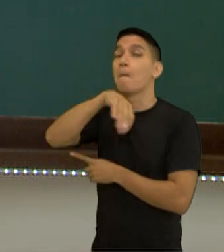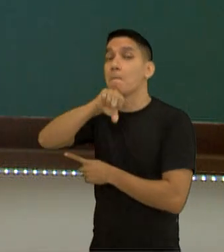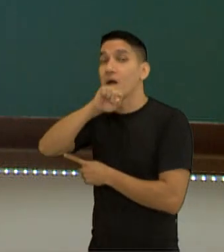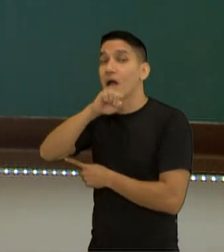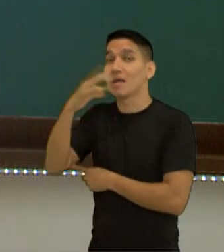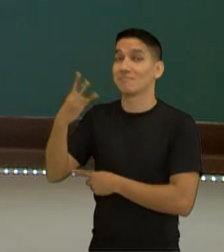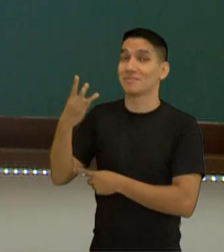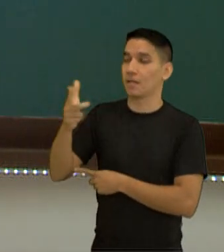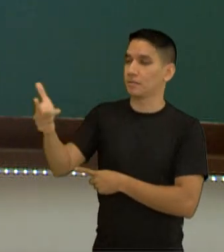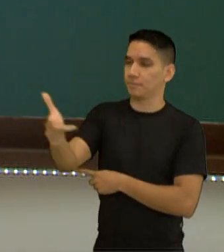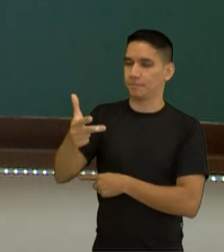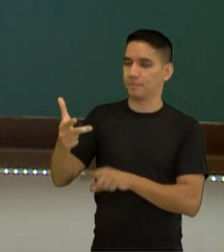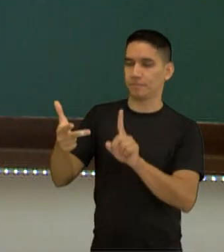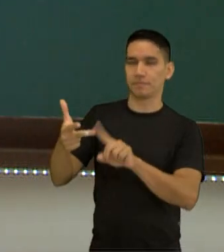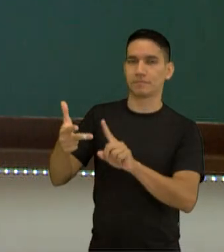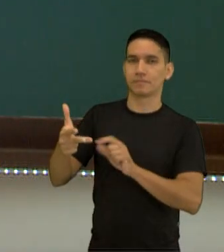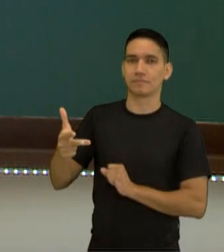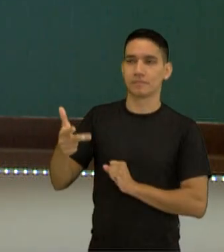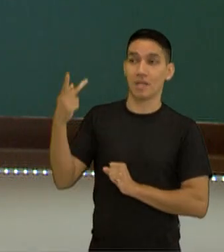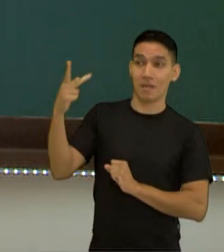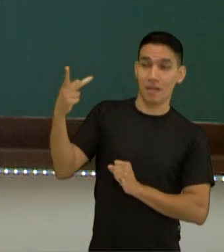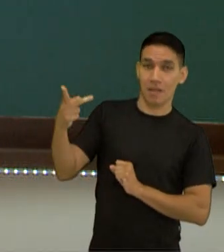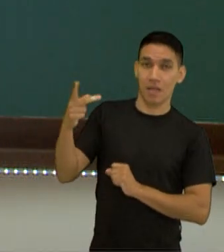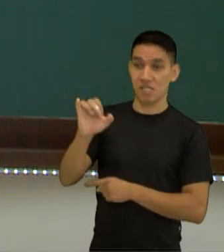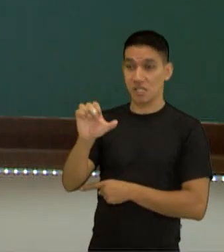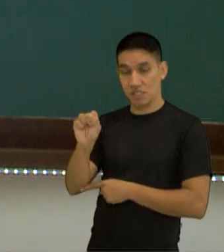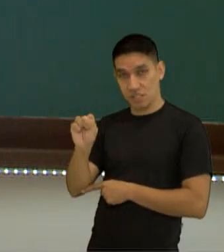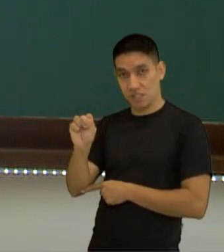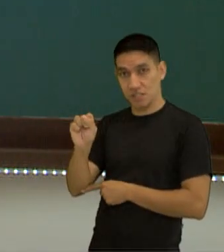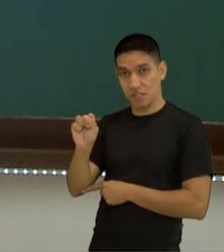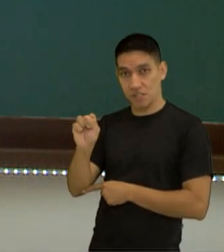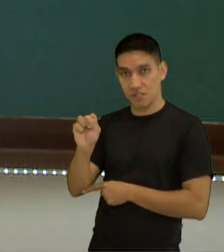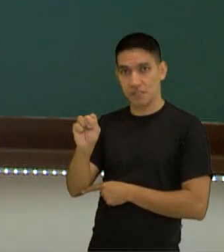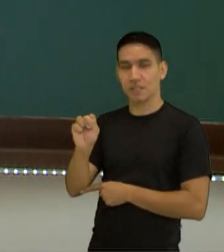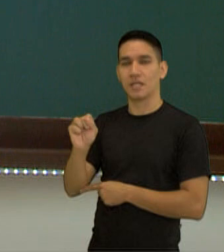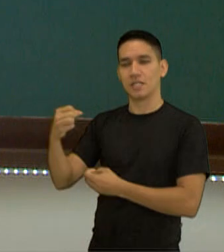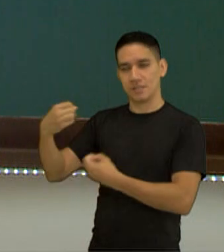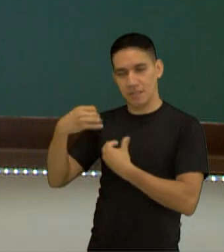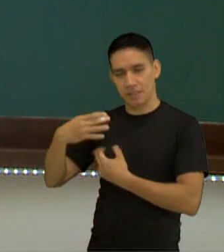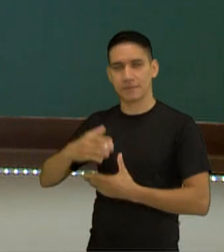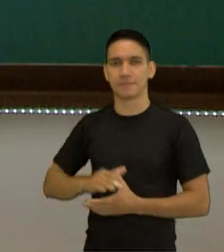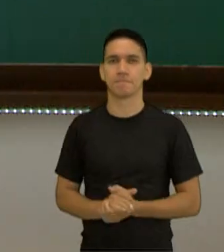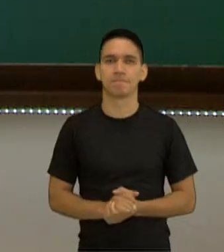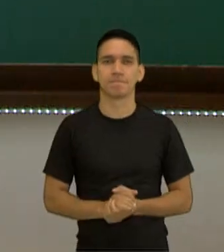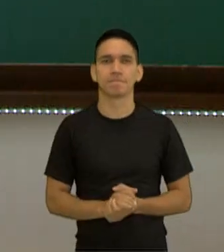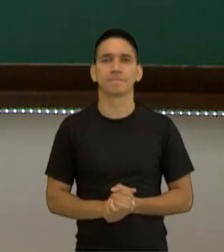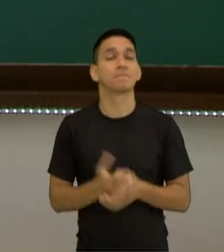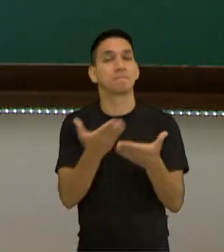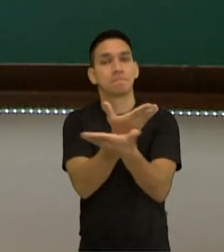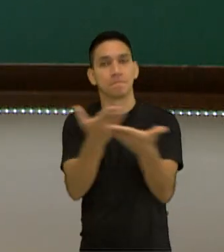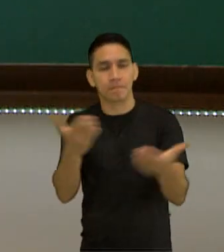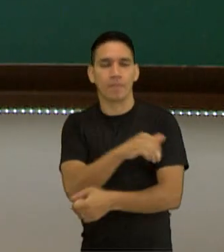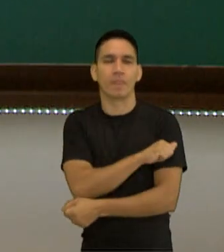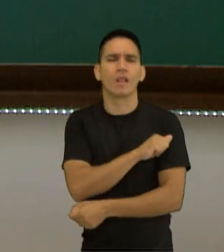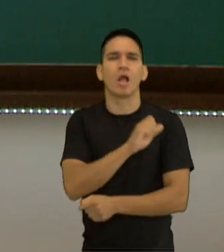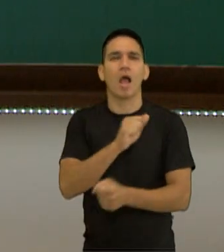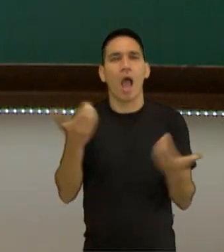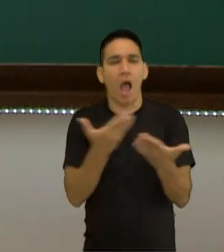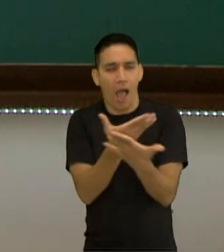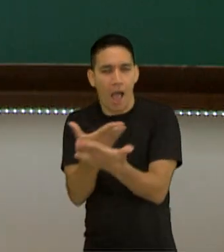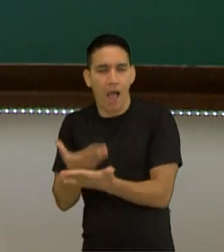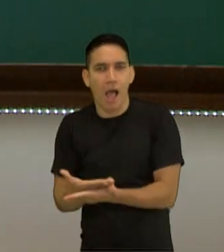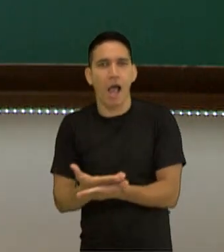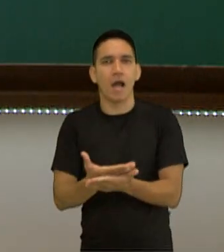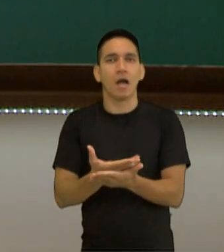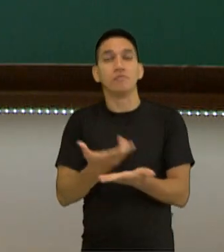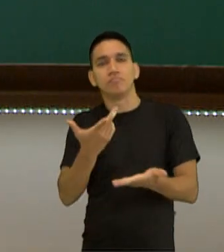pessoa. Então, is teaching me, ok? Students, nessa aula nós ampliamos o nosso